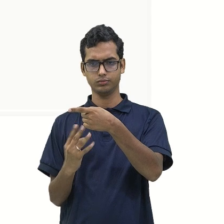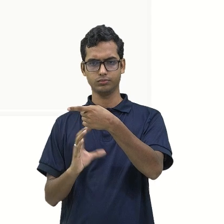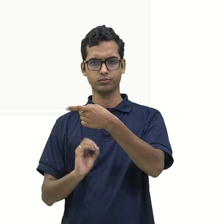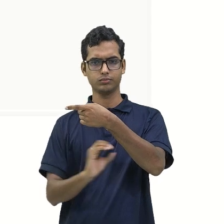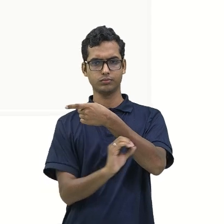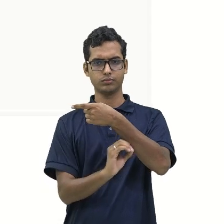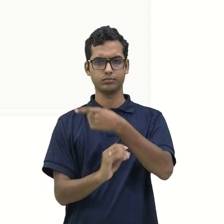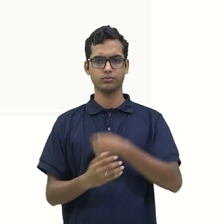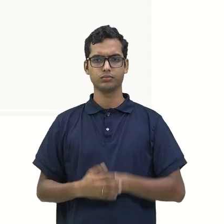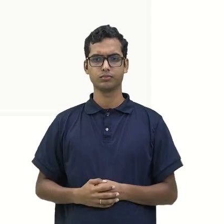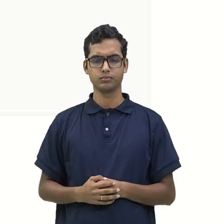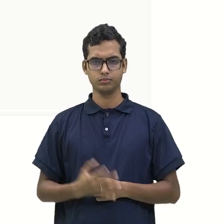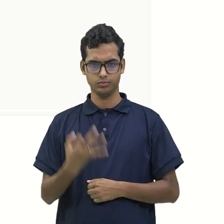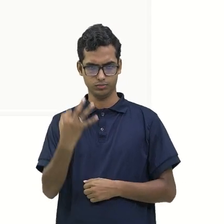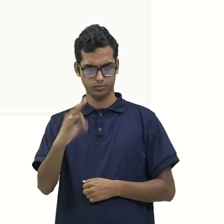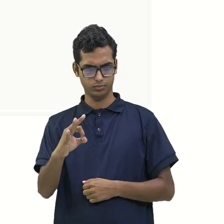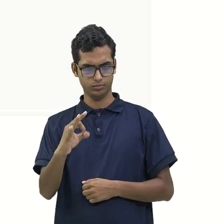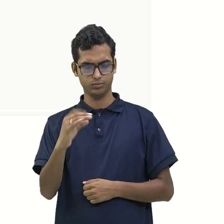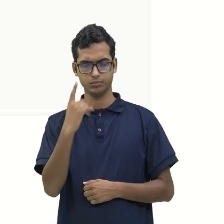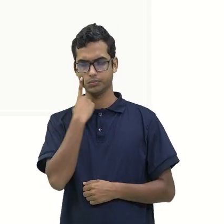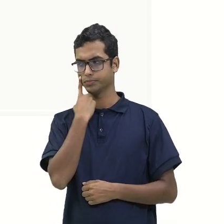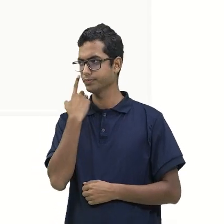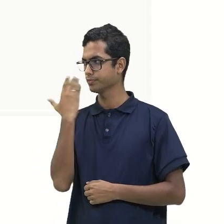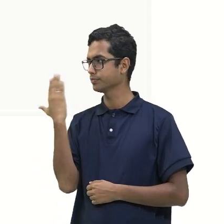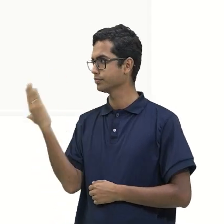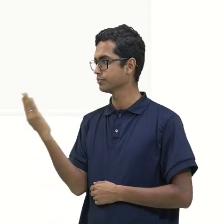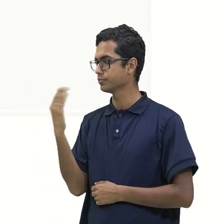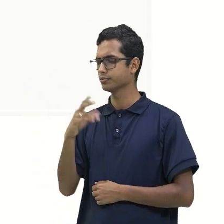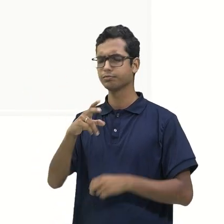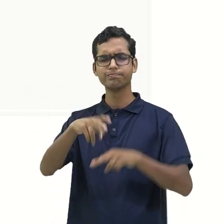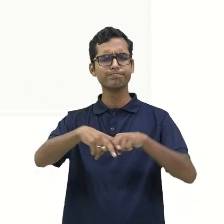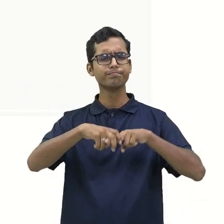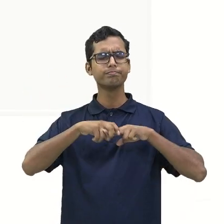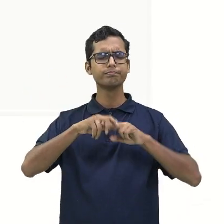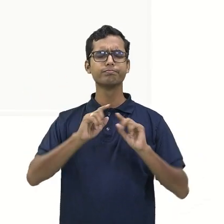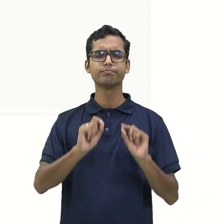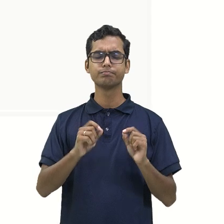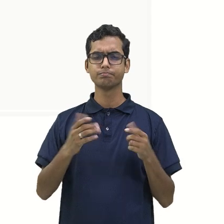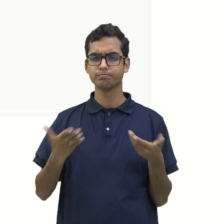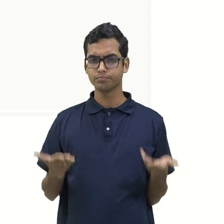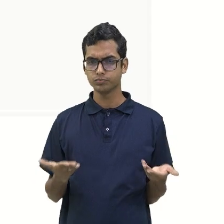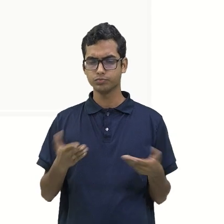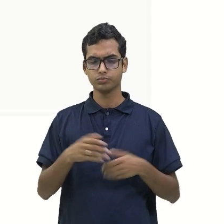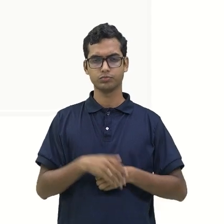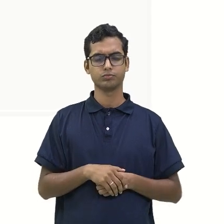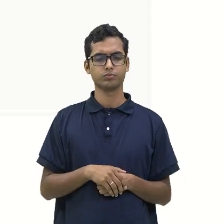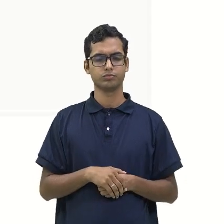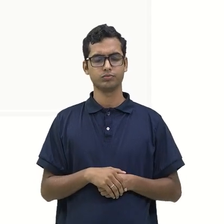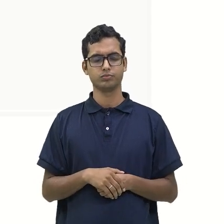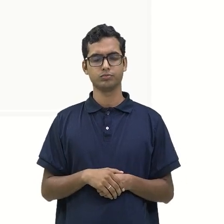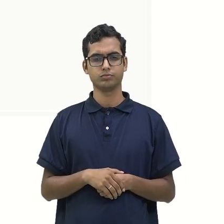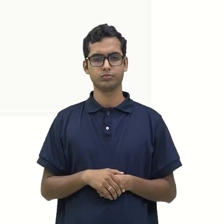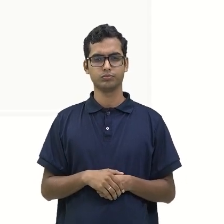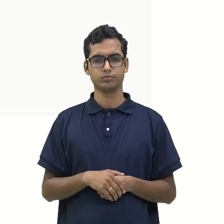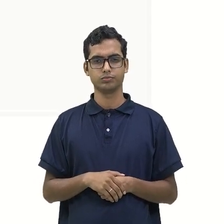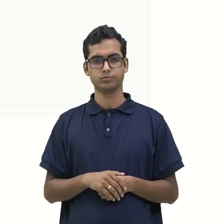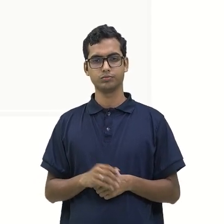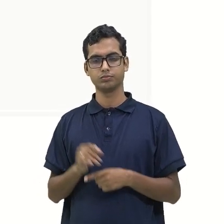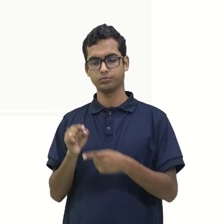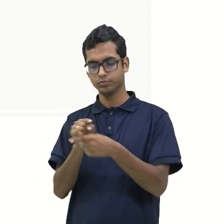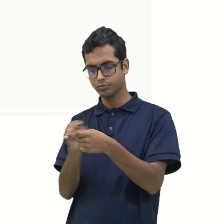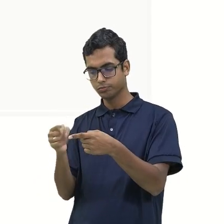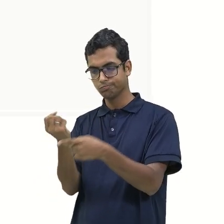2.400, ok? Por quê? Porque ele estaria falando de uma razão, né, envolvendo o número